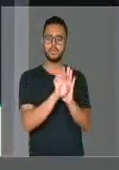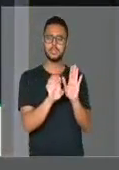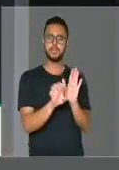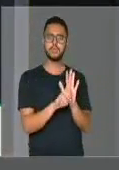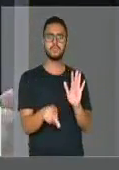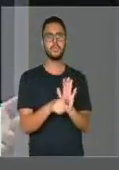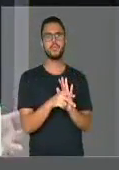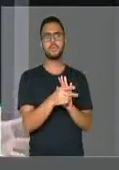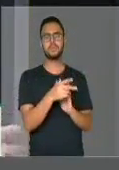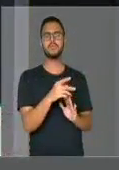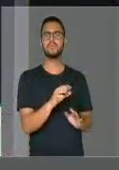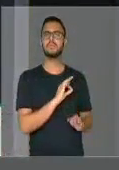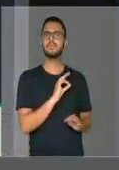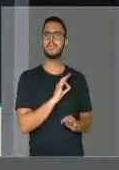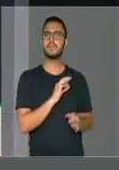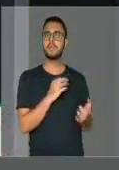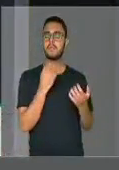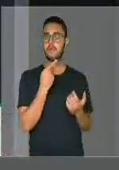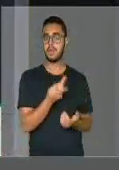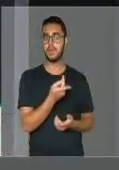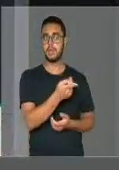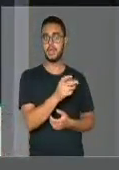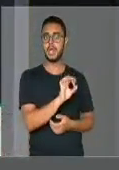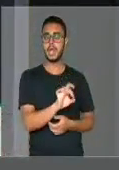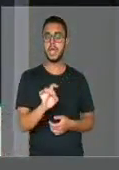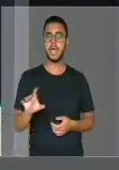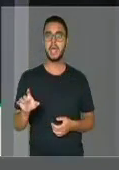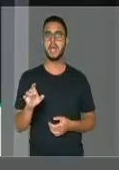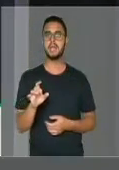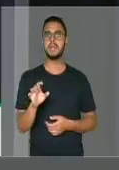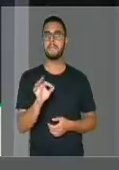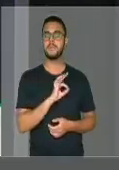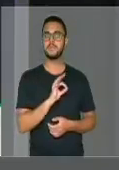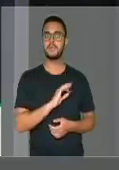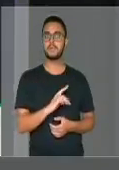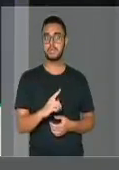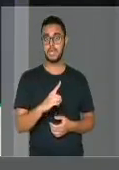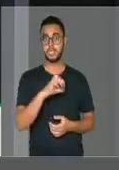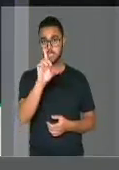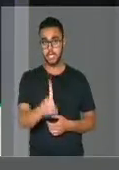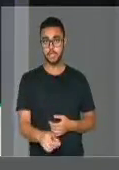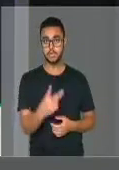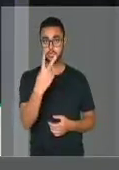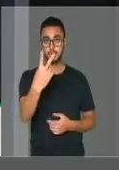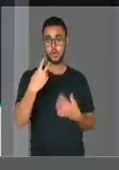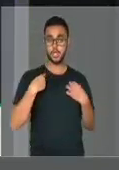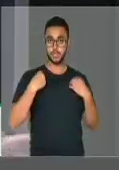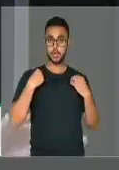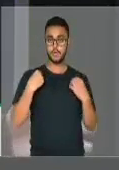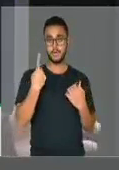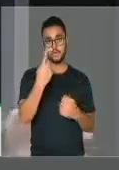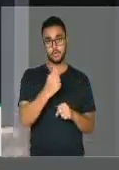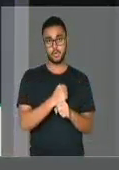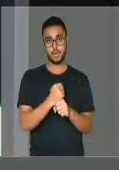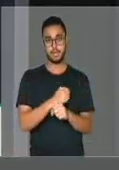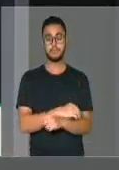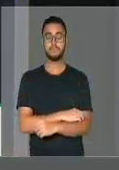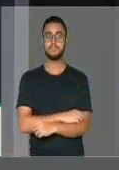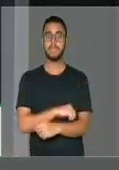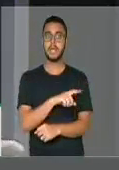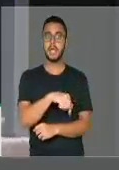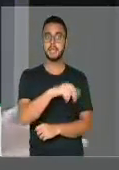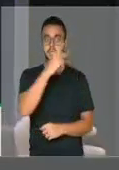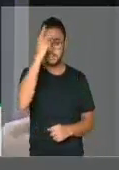Acre, prevê que cada policial militar tem direito a receber 2 uniformes por ano. Esses profissionais que estão dando a